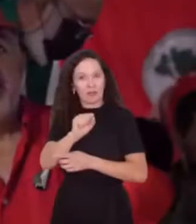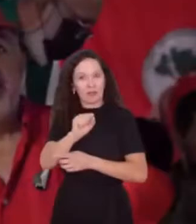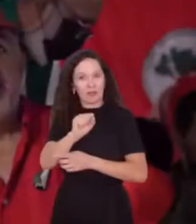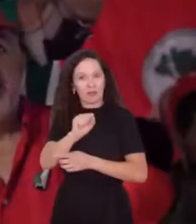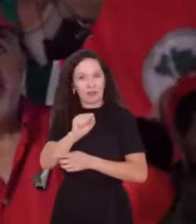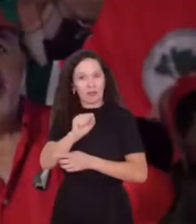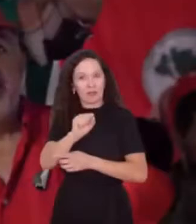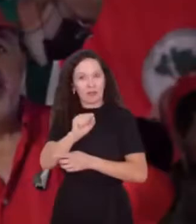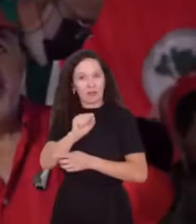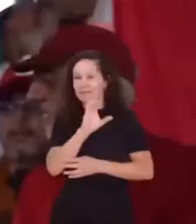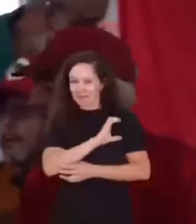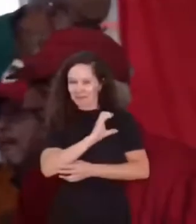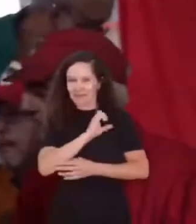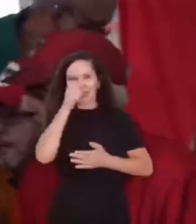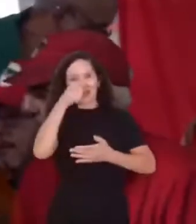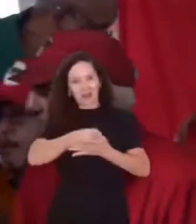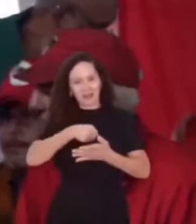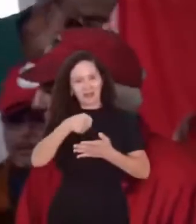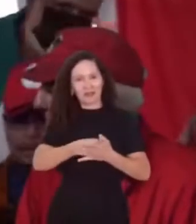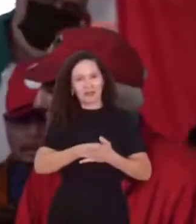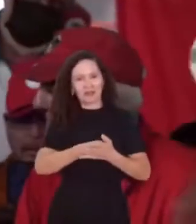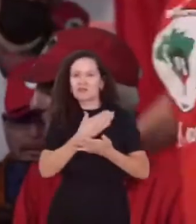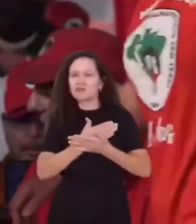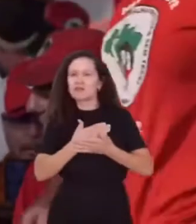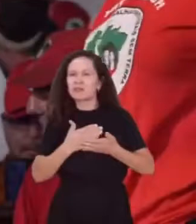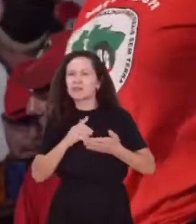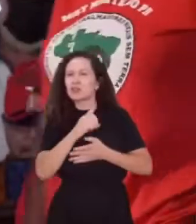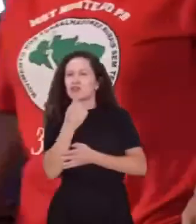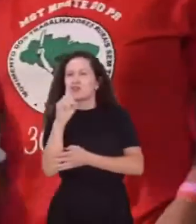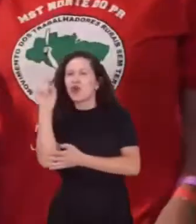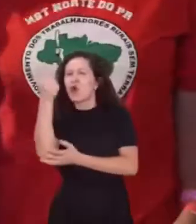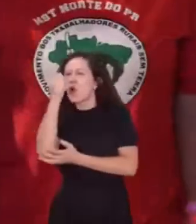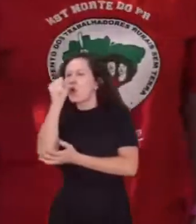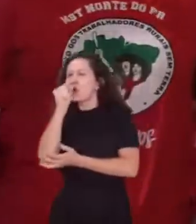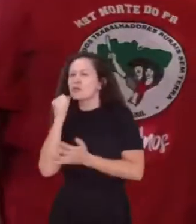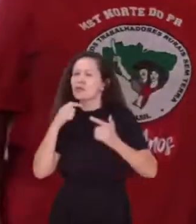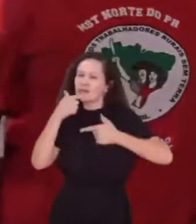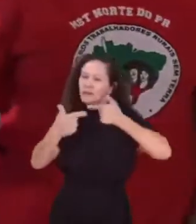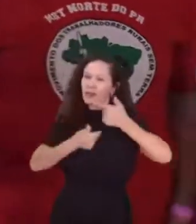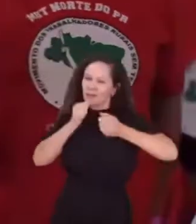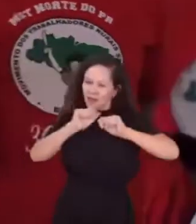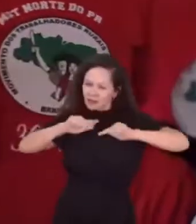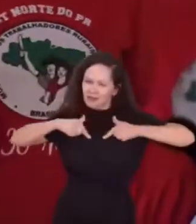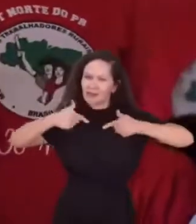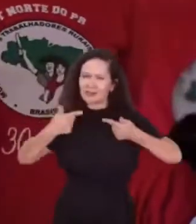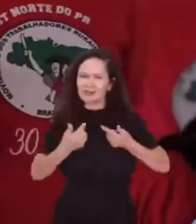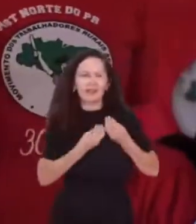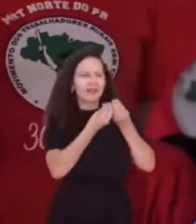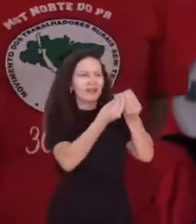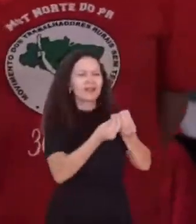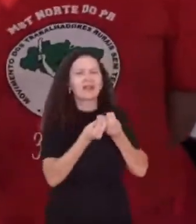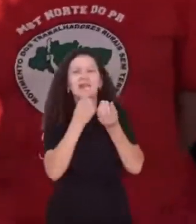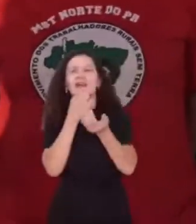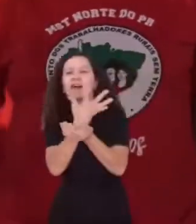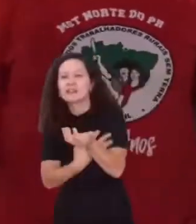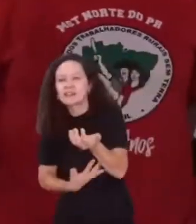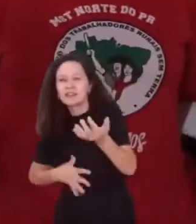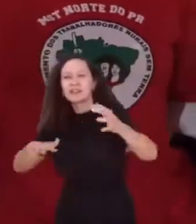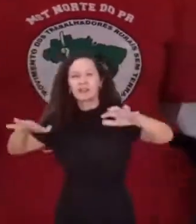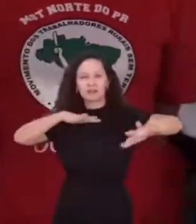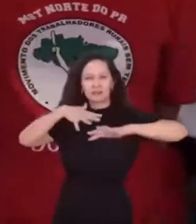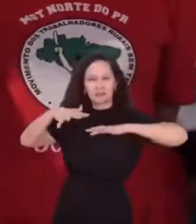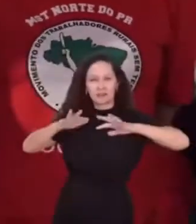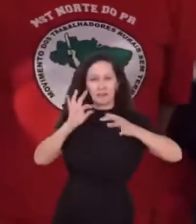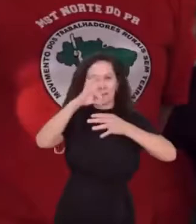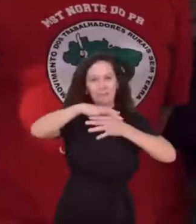aí desde o dia 8, fazendo belíssimas ações de solidariedade, doação de sangue, mobilização, plantio de árvores. E